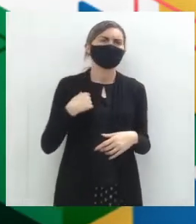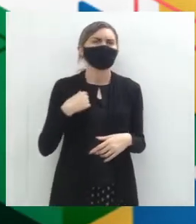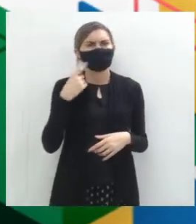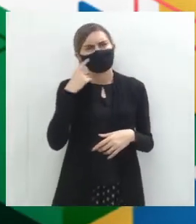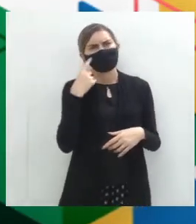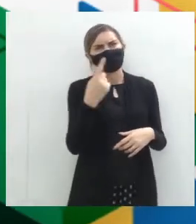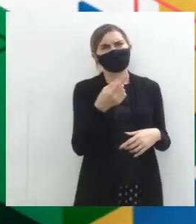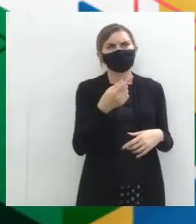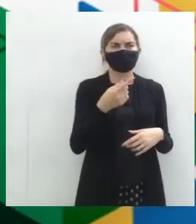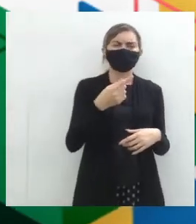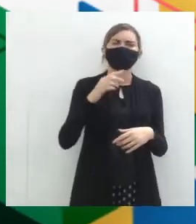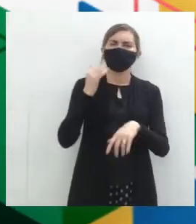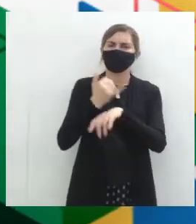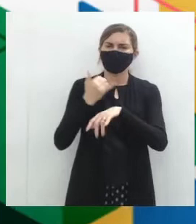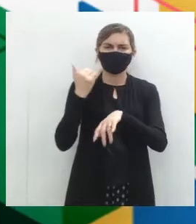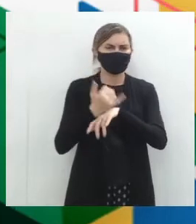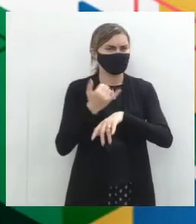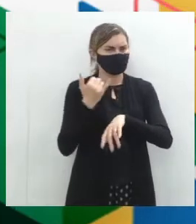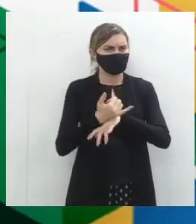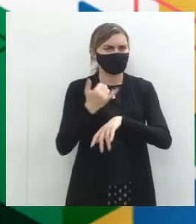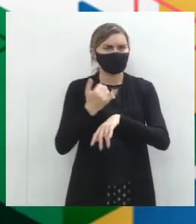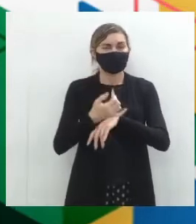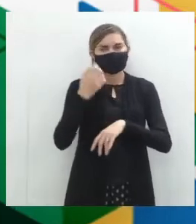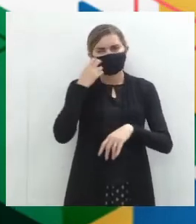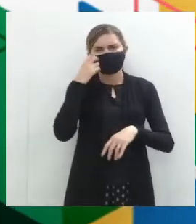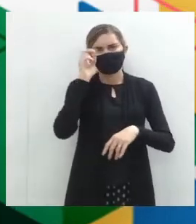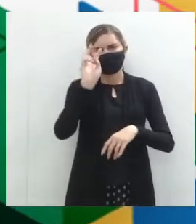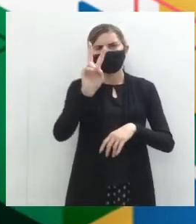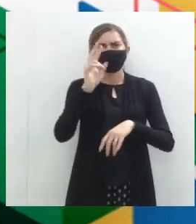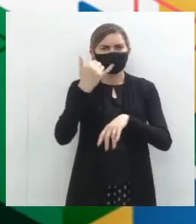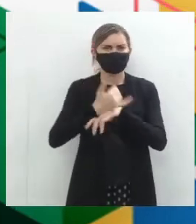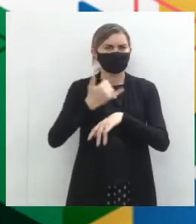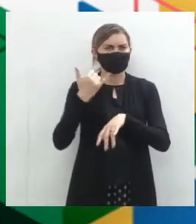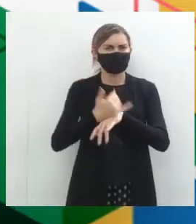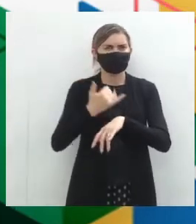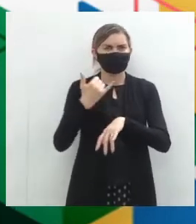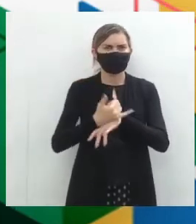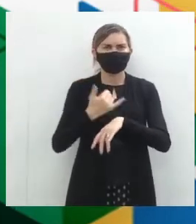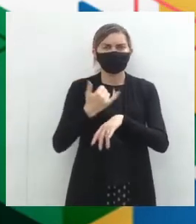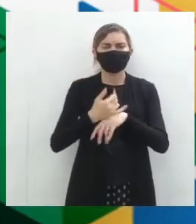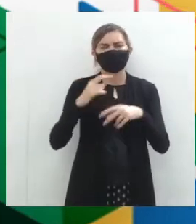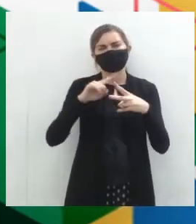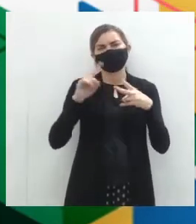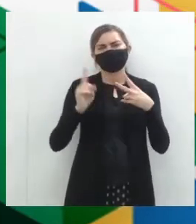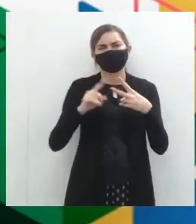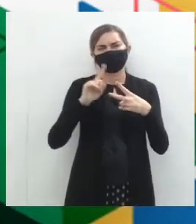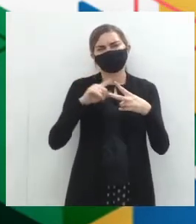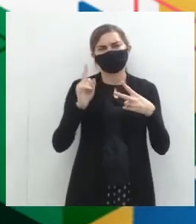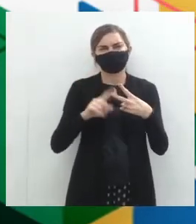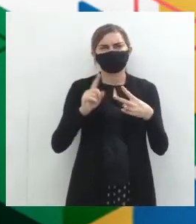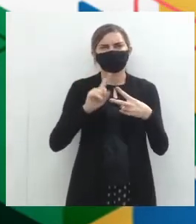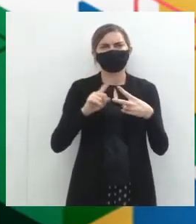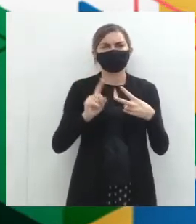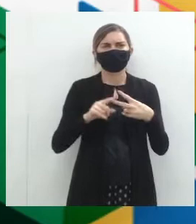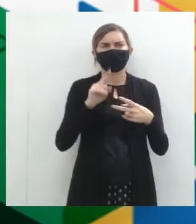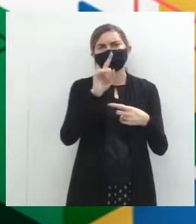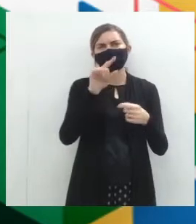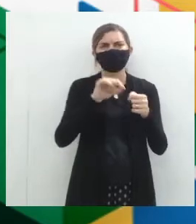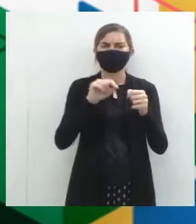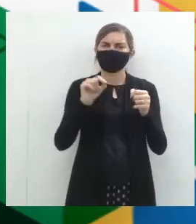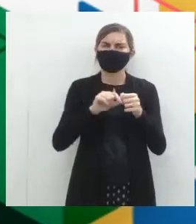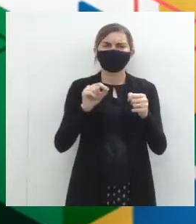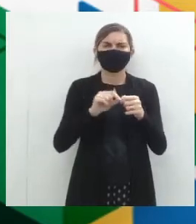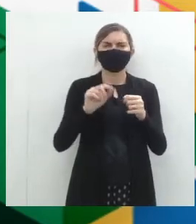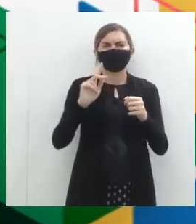hoje é o danado do ferro. Vocês estão vendo aí na imagem de vocês que o ferro tem duas funções, tá? Ele vai formar